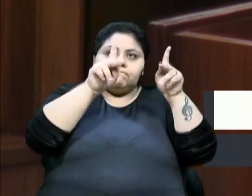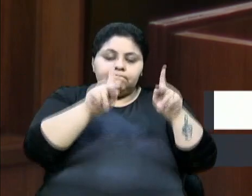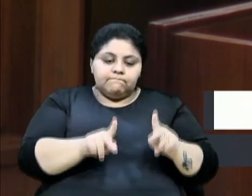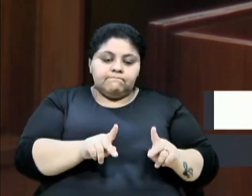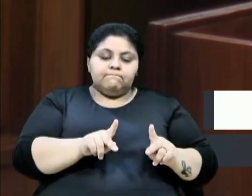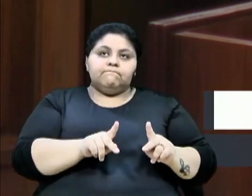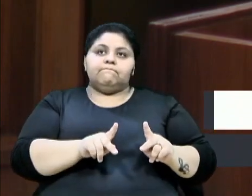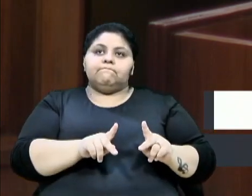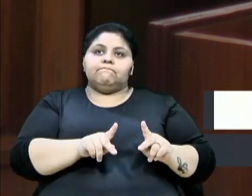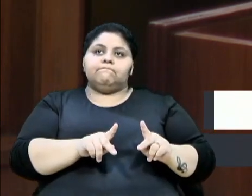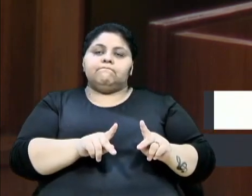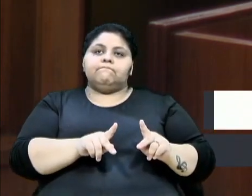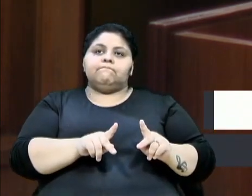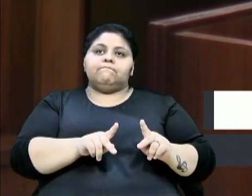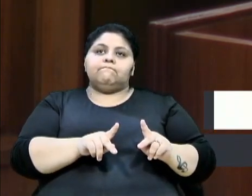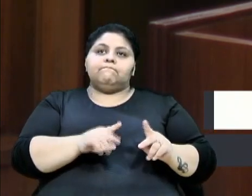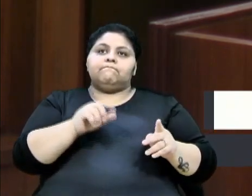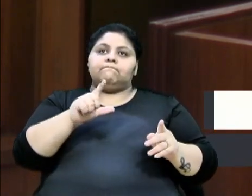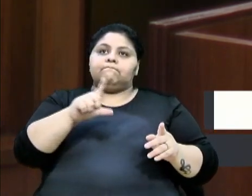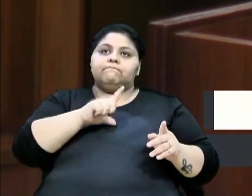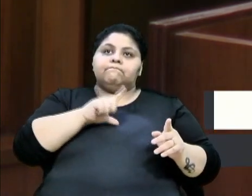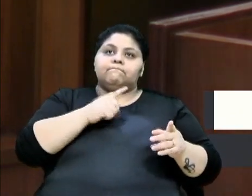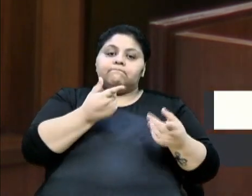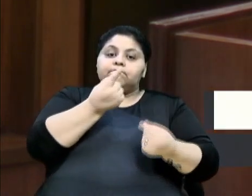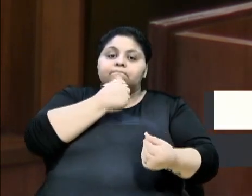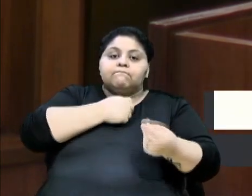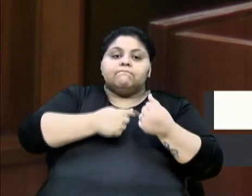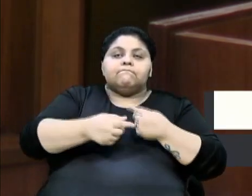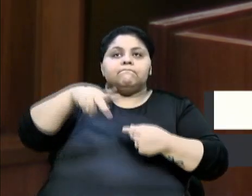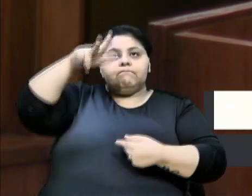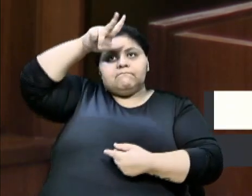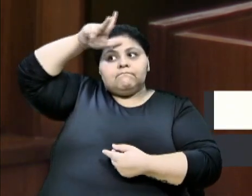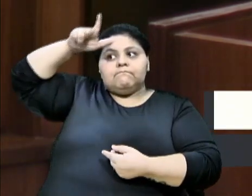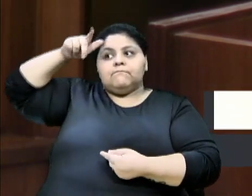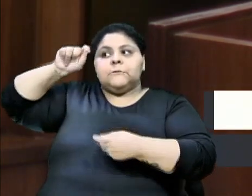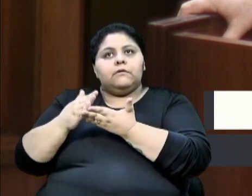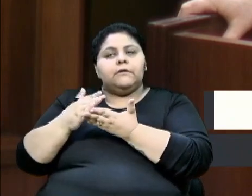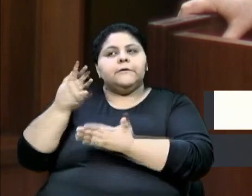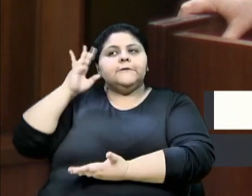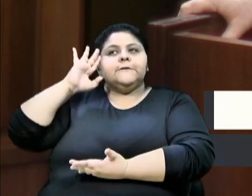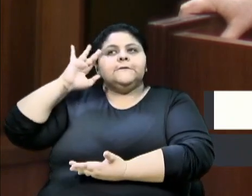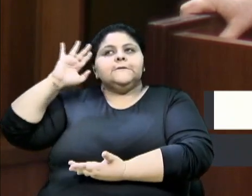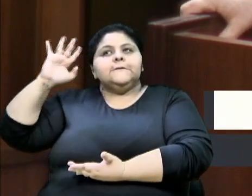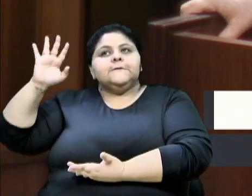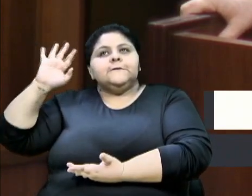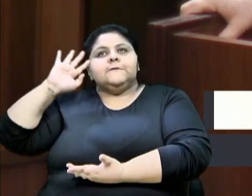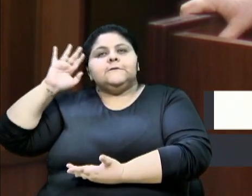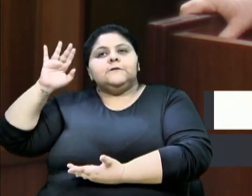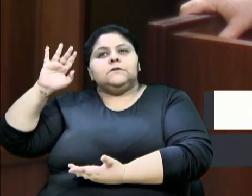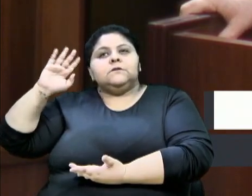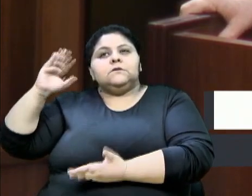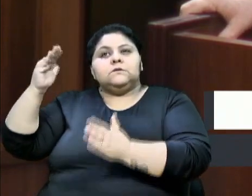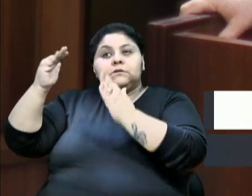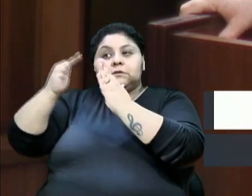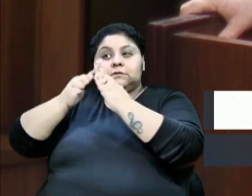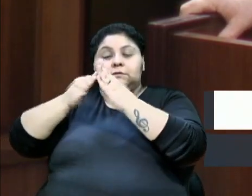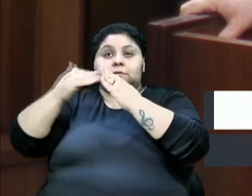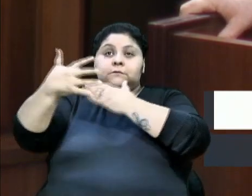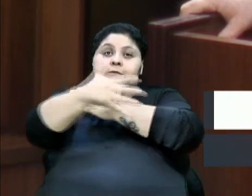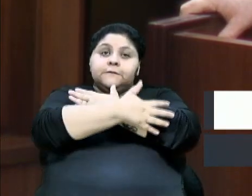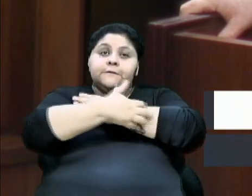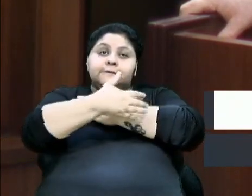para a questão animal, e eu estive na apresentação na SEMA, eu entendi que aquele valor para a construção desse novo